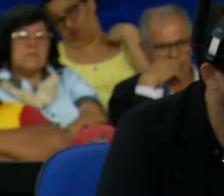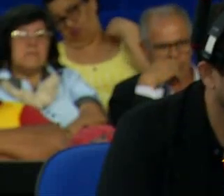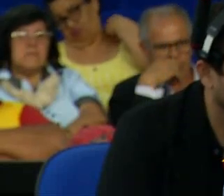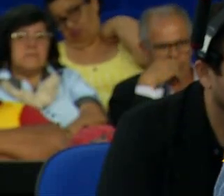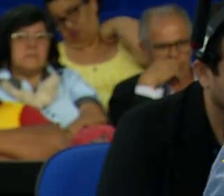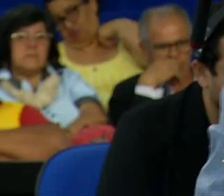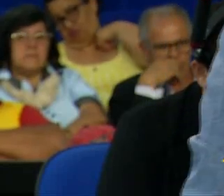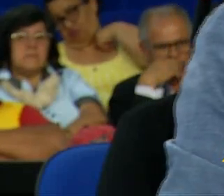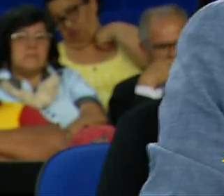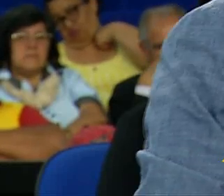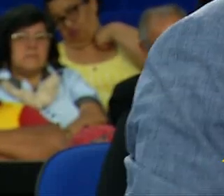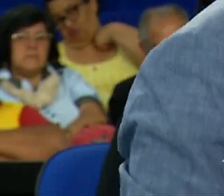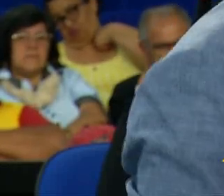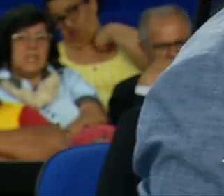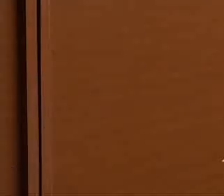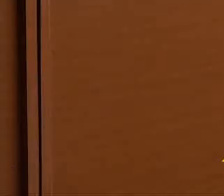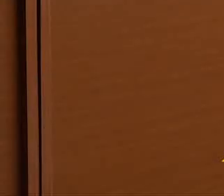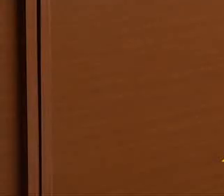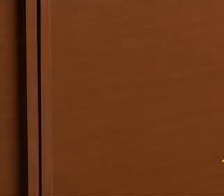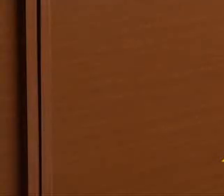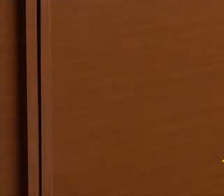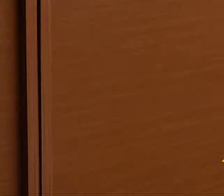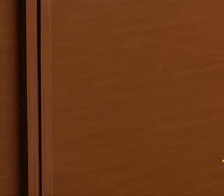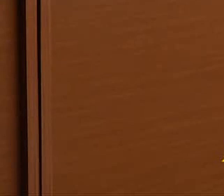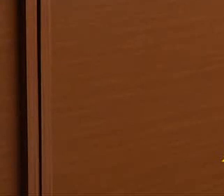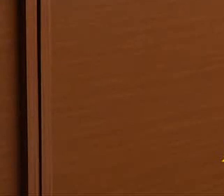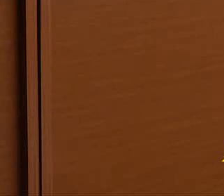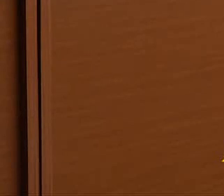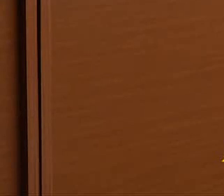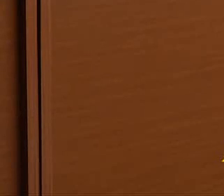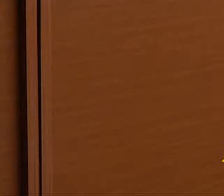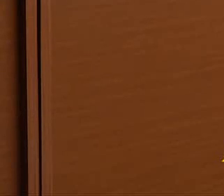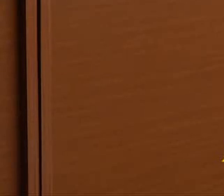população que está sofrendo, presidente. Presidente, eu vou falar